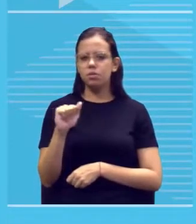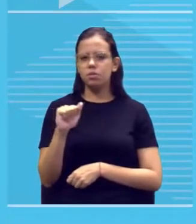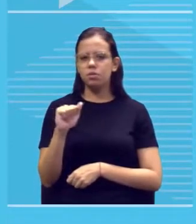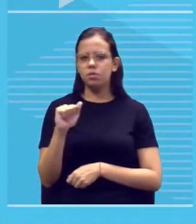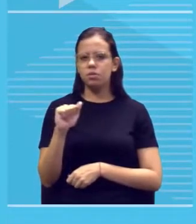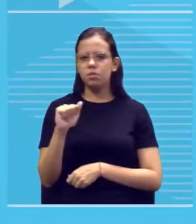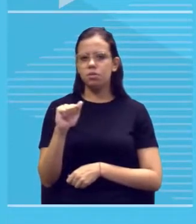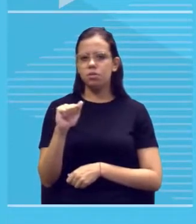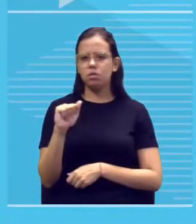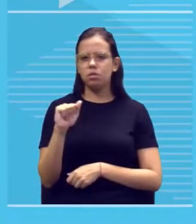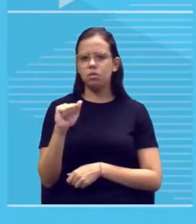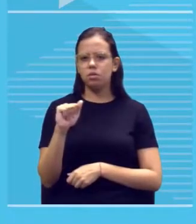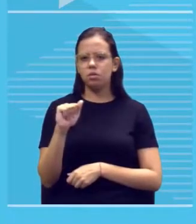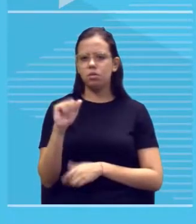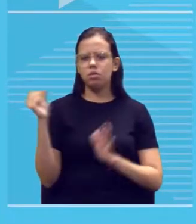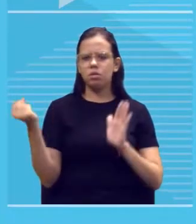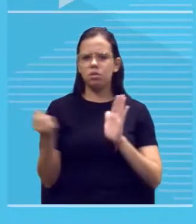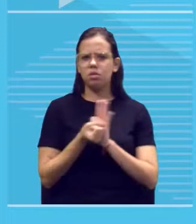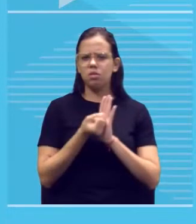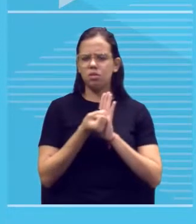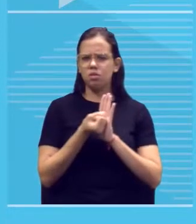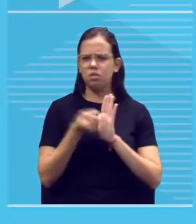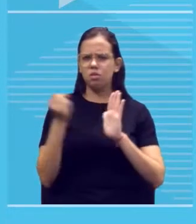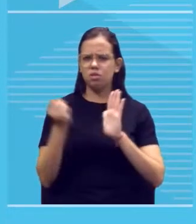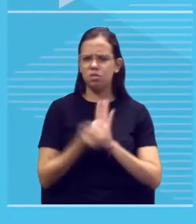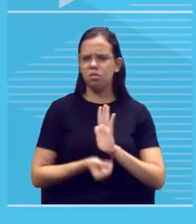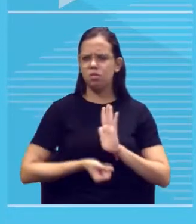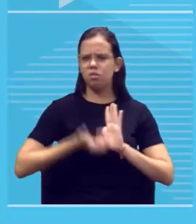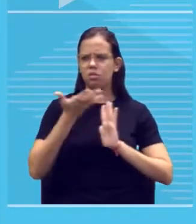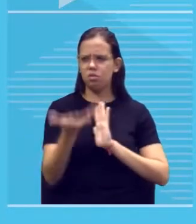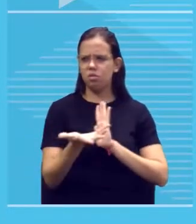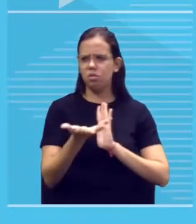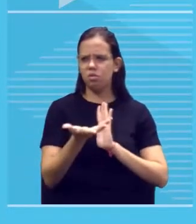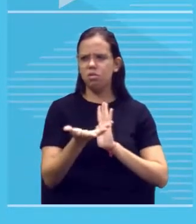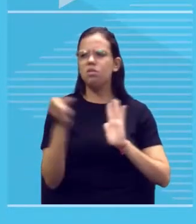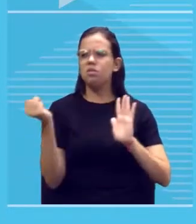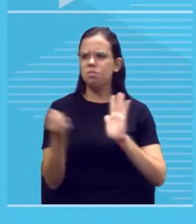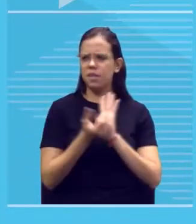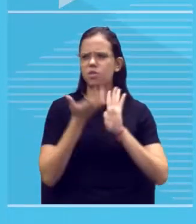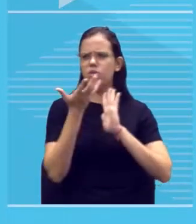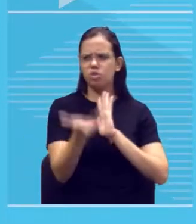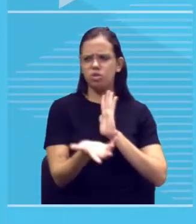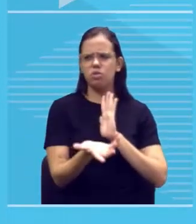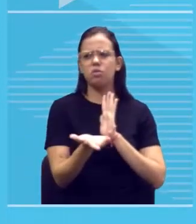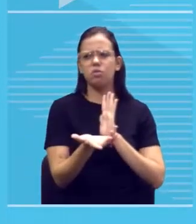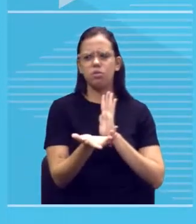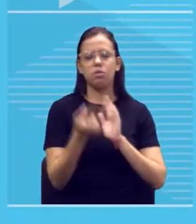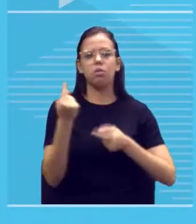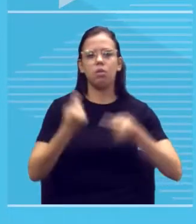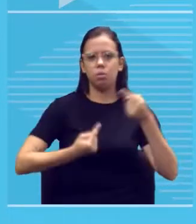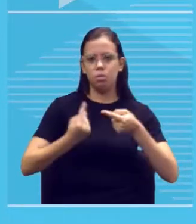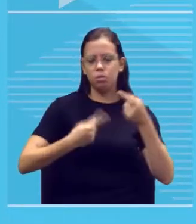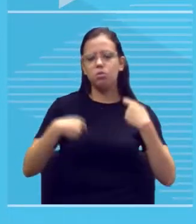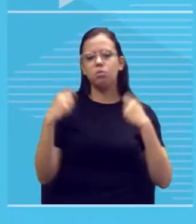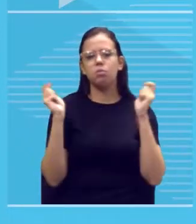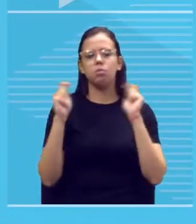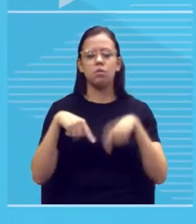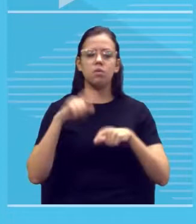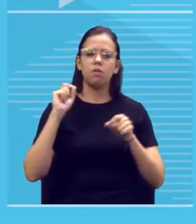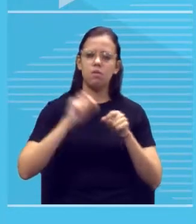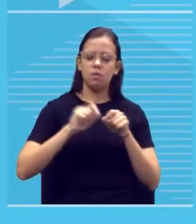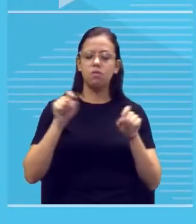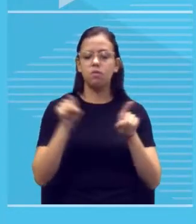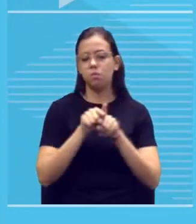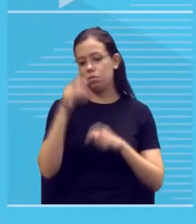e ele começa a defender gente e política devia ser feita e entendida por toda a população